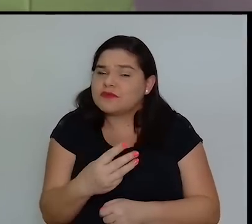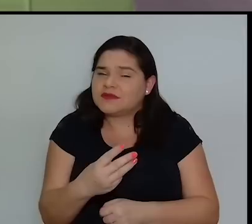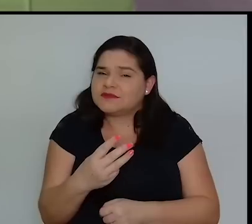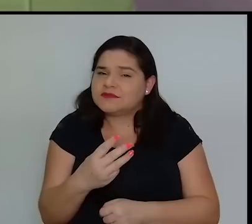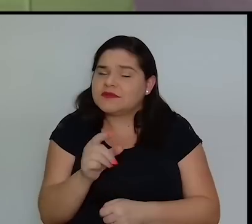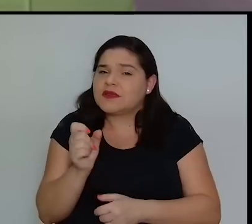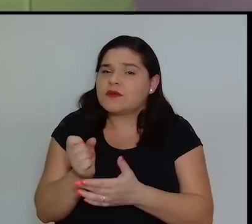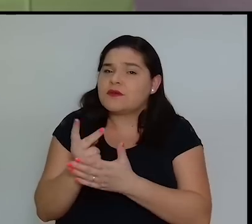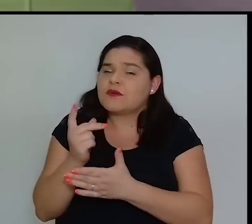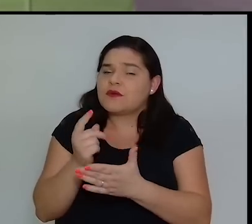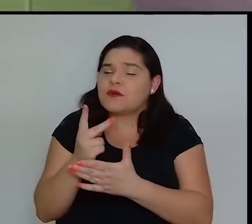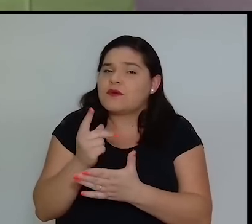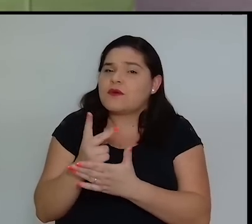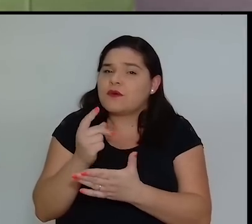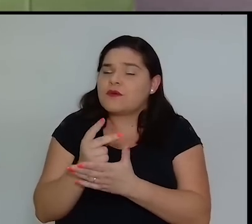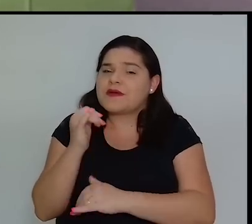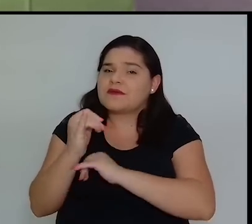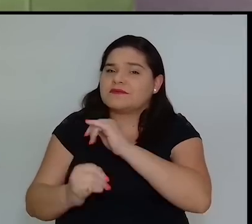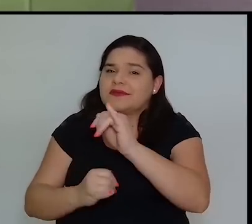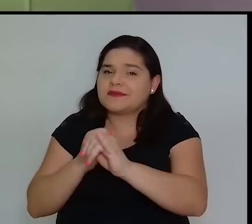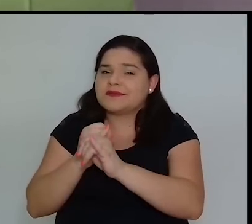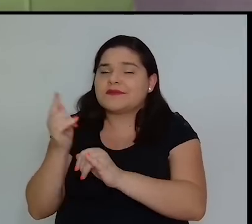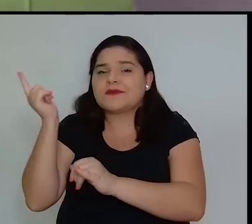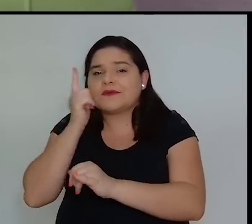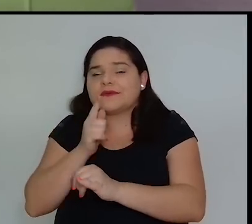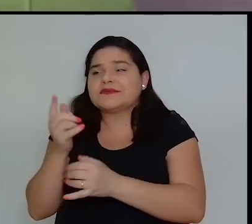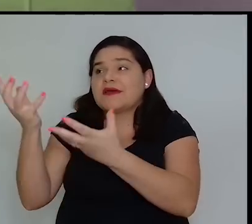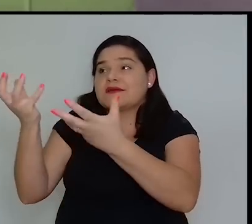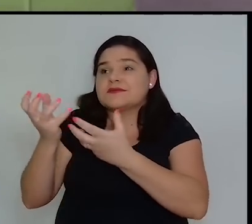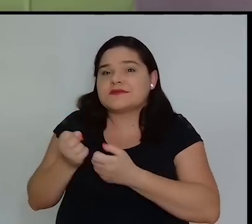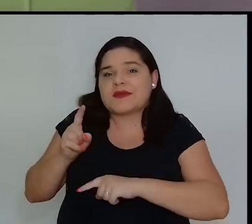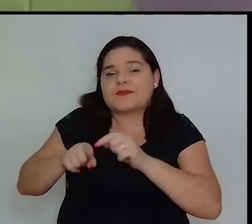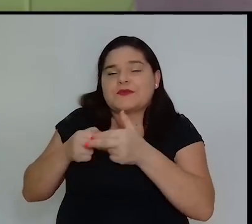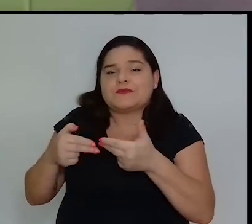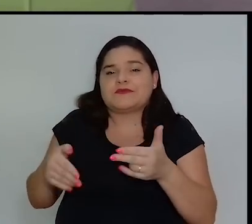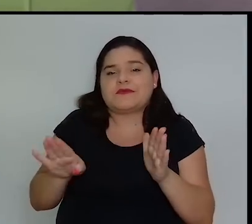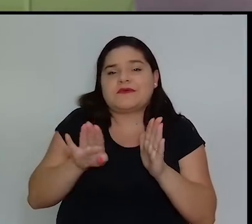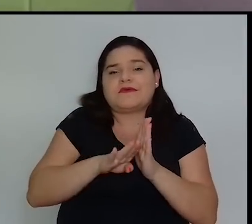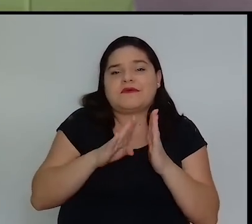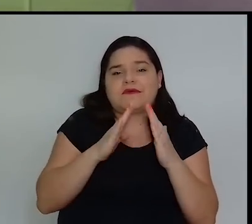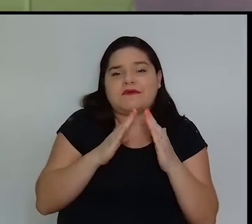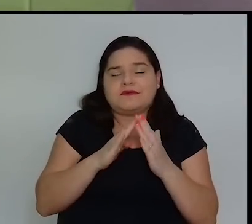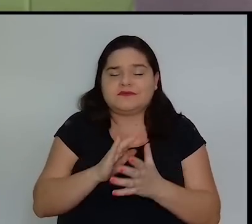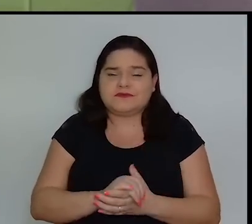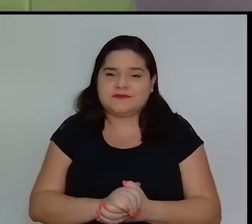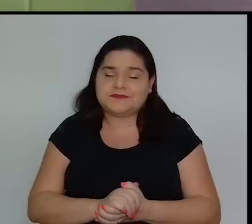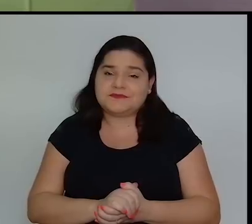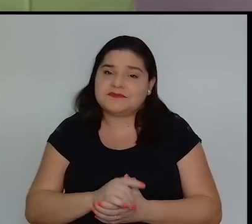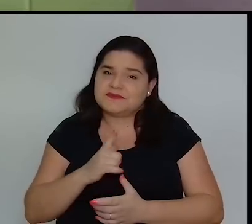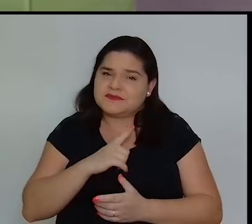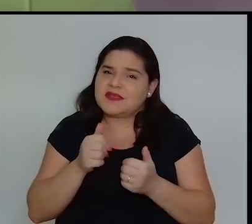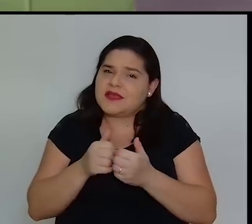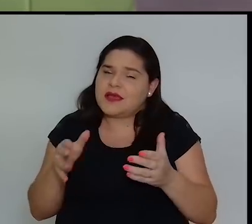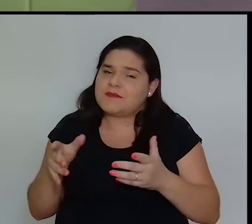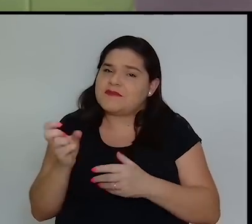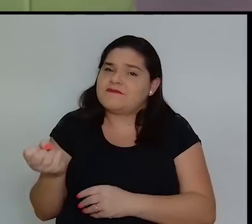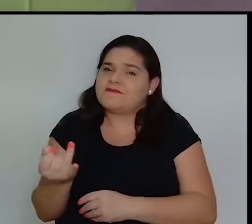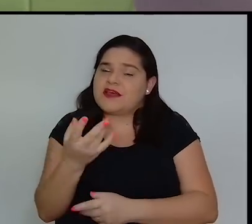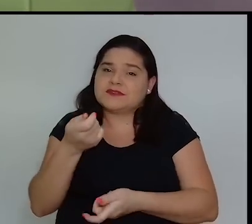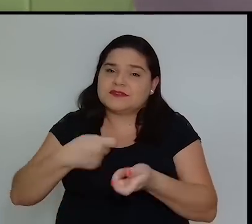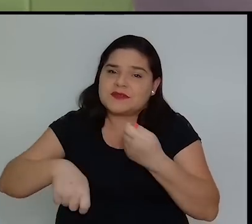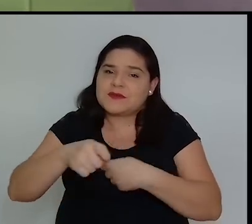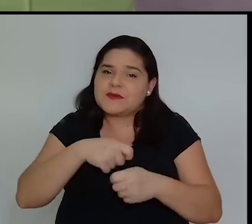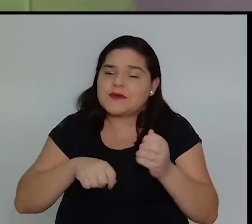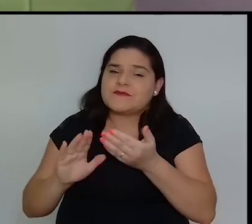compra online na favela consegue receber a compra na porta da sua casa isso abre espaço para uma série de negócios da favela que o Celso vai explicar